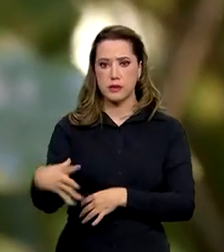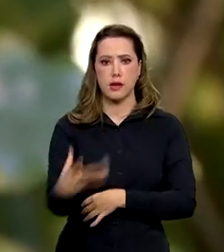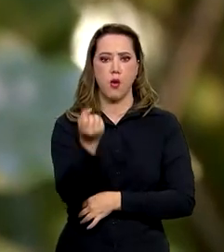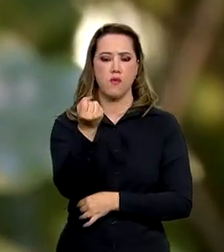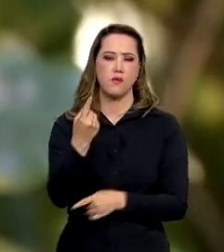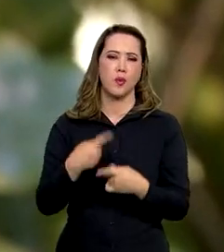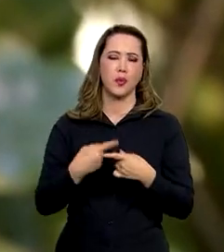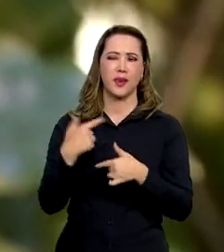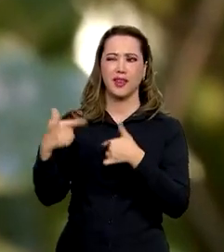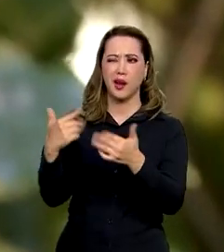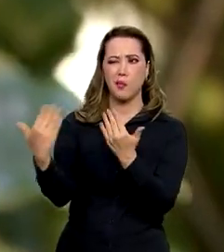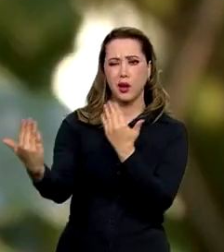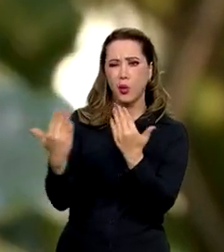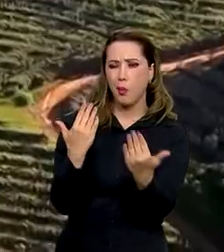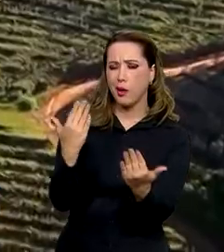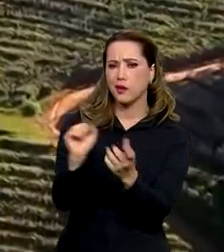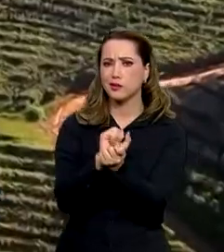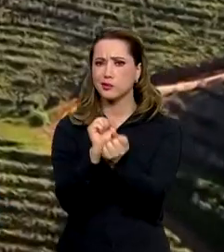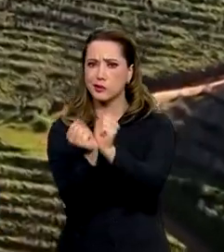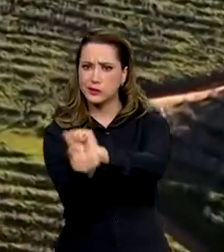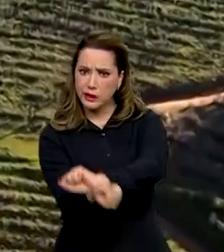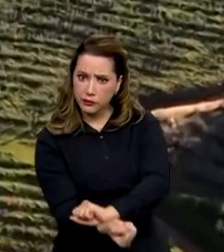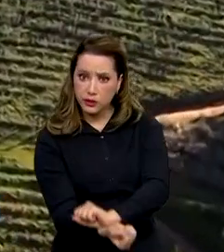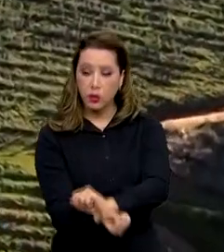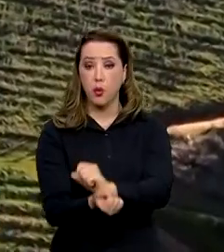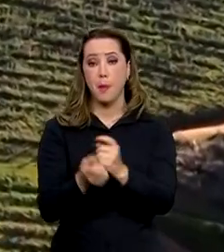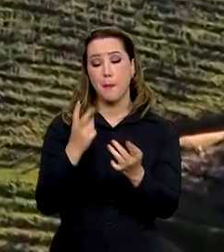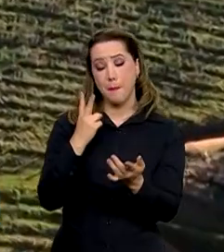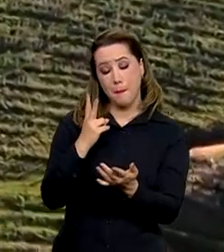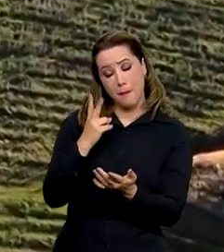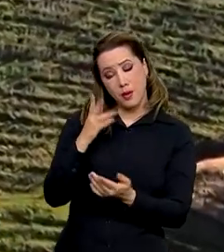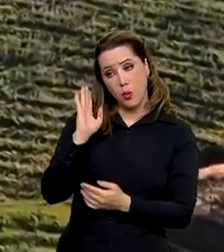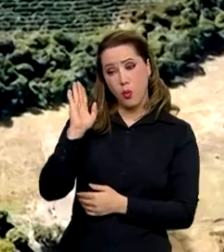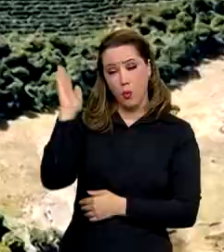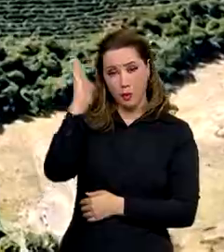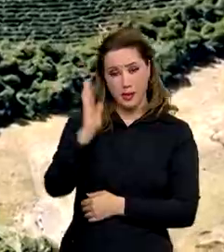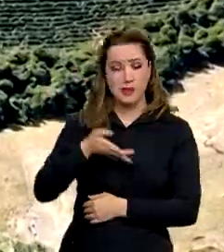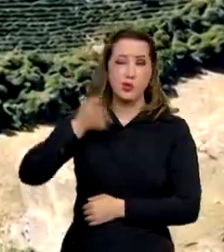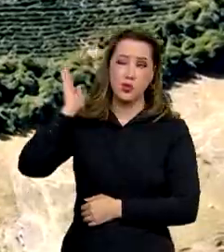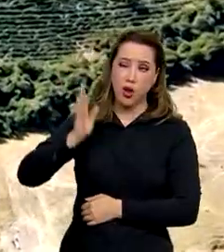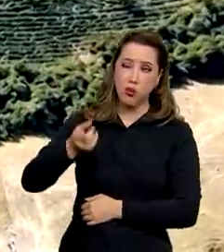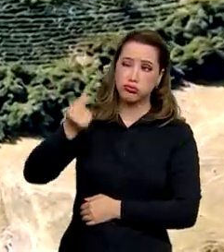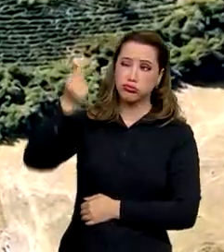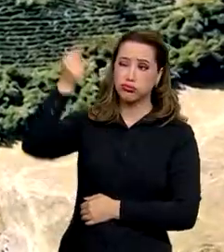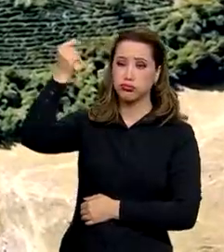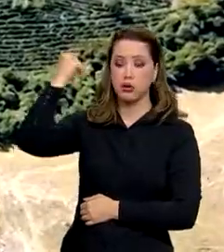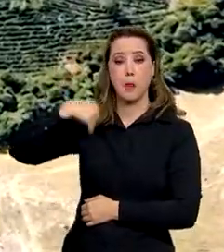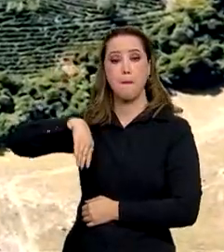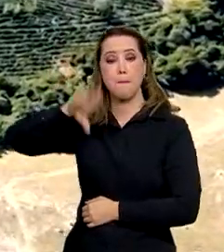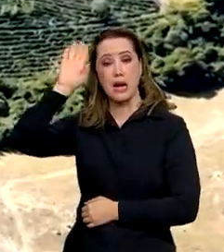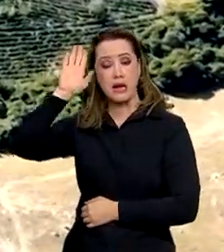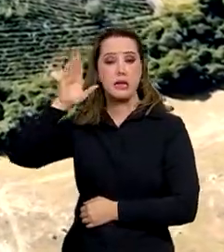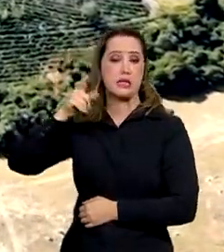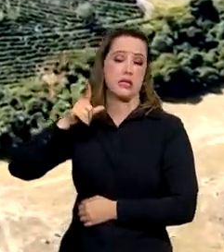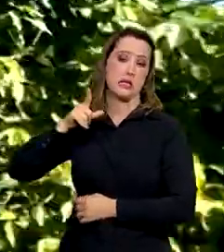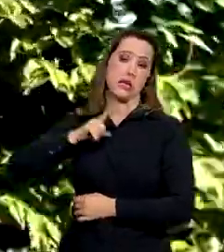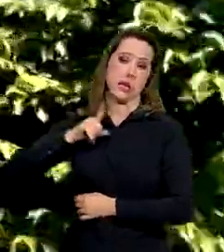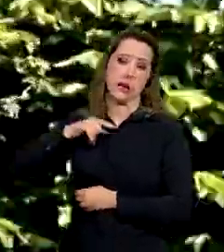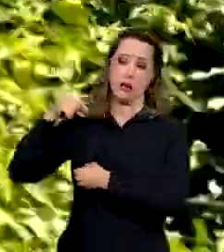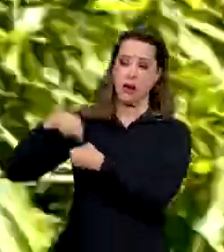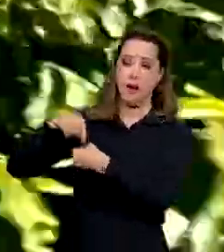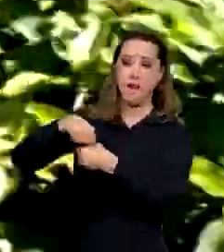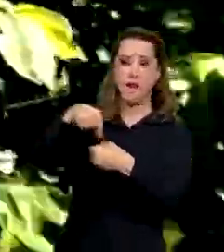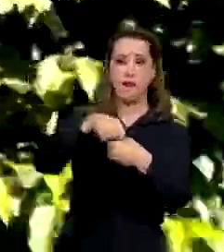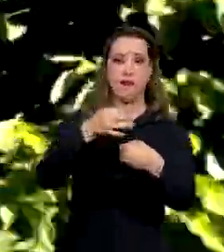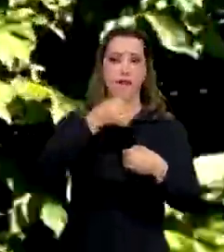condições análogas à servidão. Mesmo que o Brasil seja, desde a época do Império, o maior produtor mundial de café,